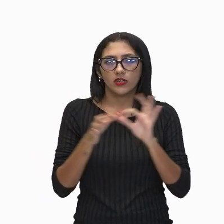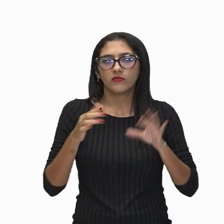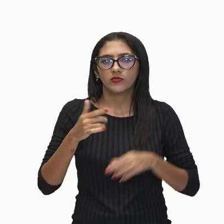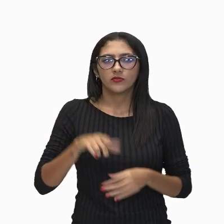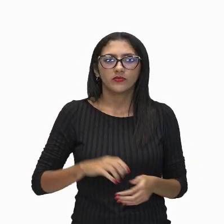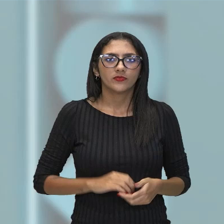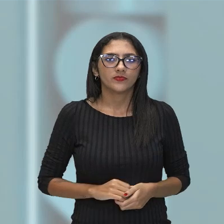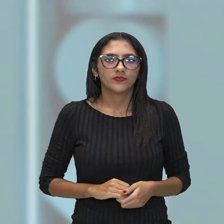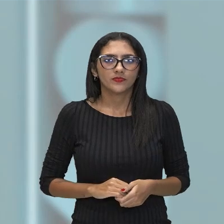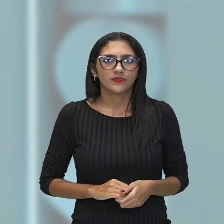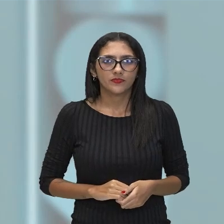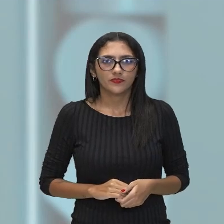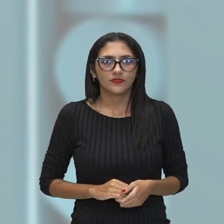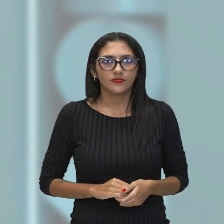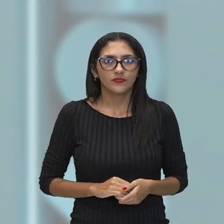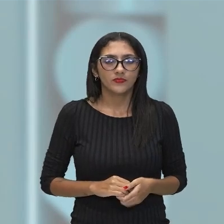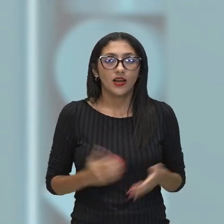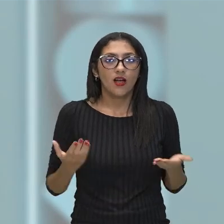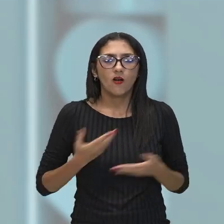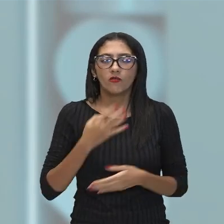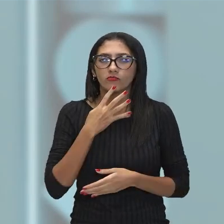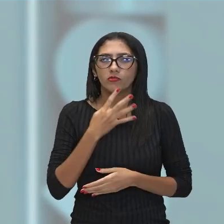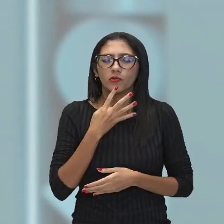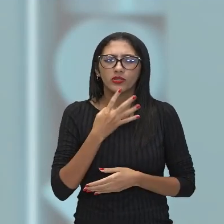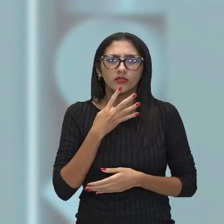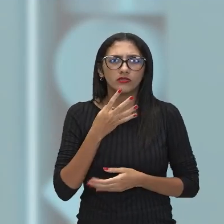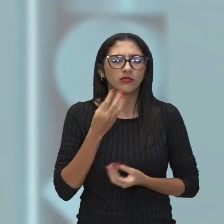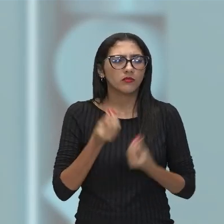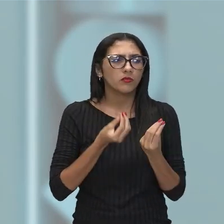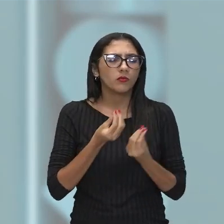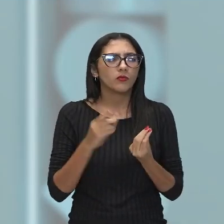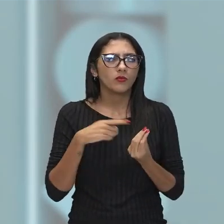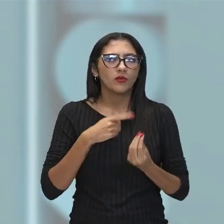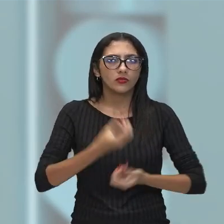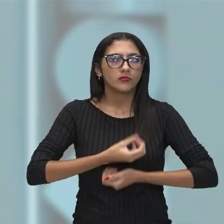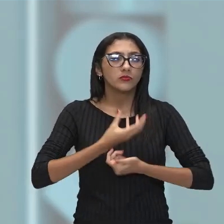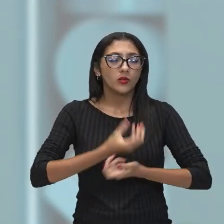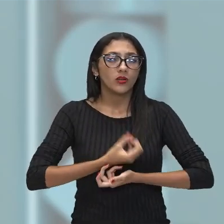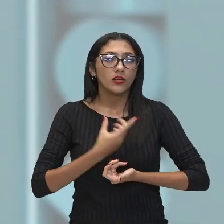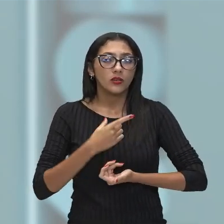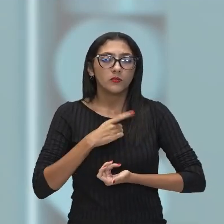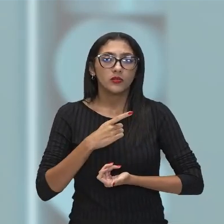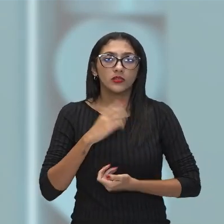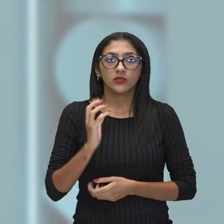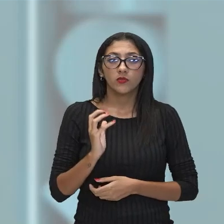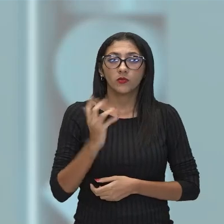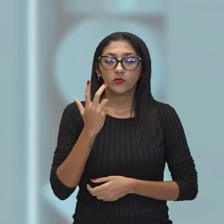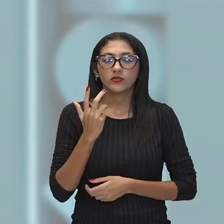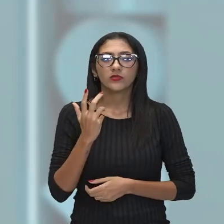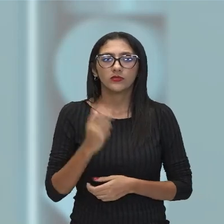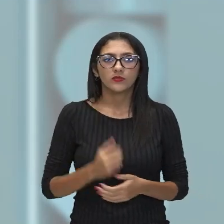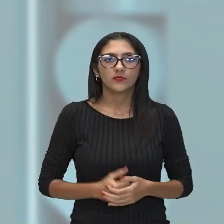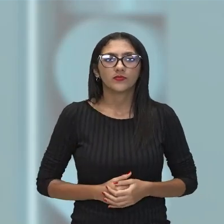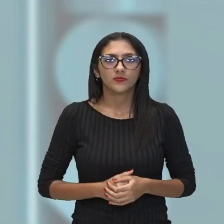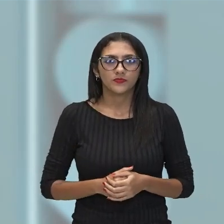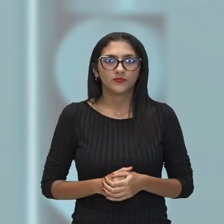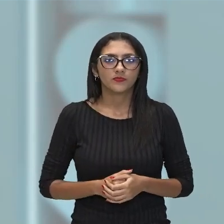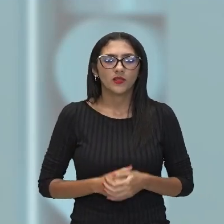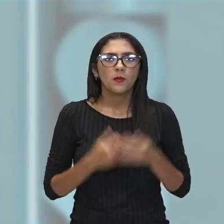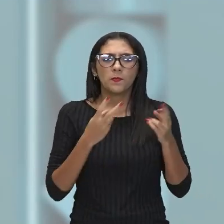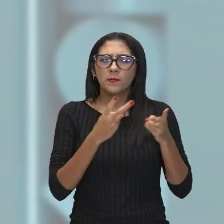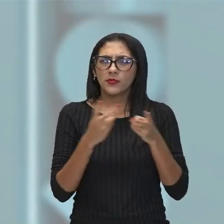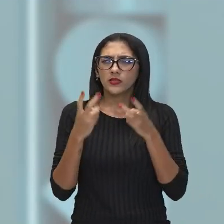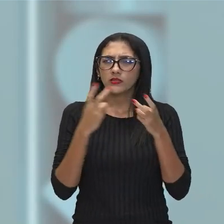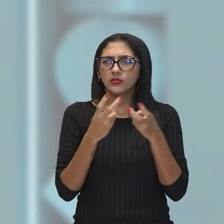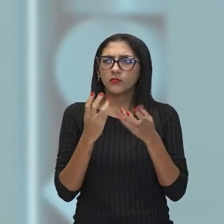um trecho deste poema que causou a prisão de Ferreira Goulart aqui no nosso país e também a sua tortura. Observem